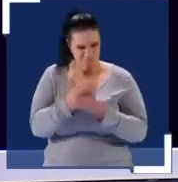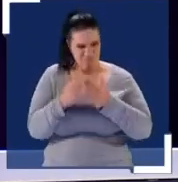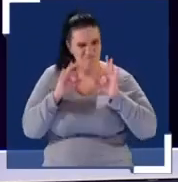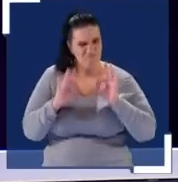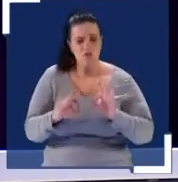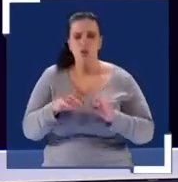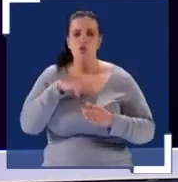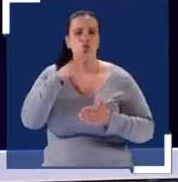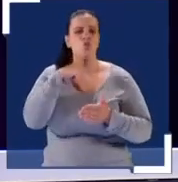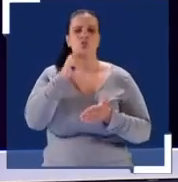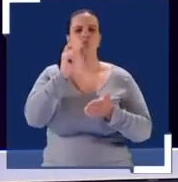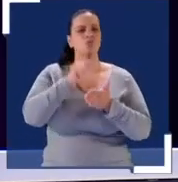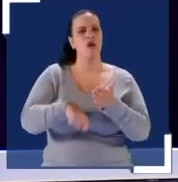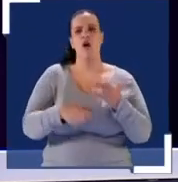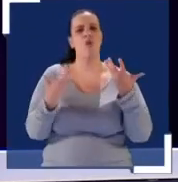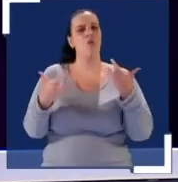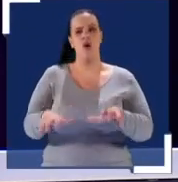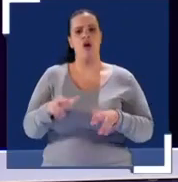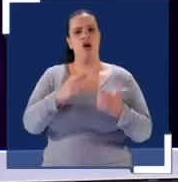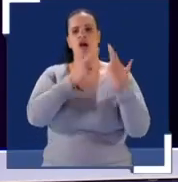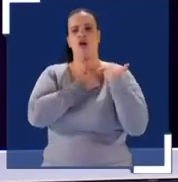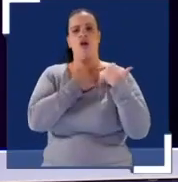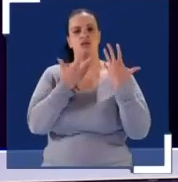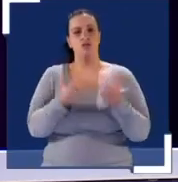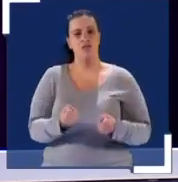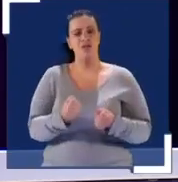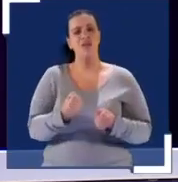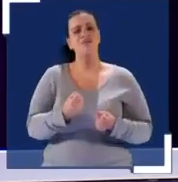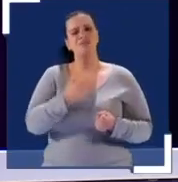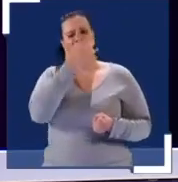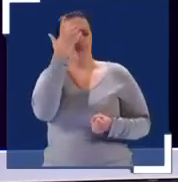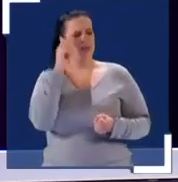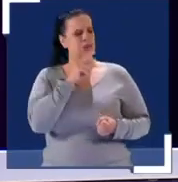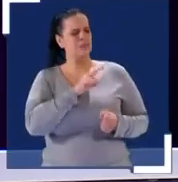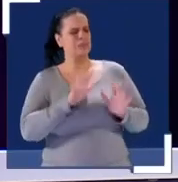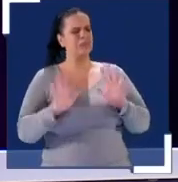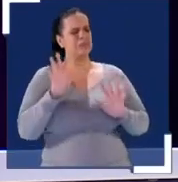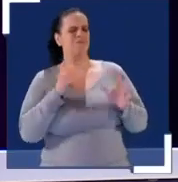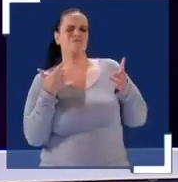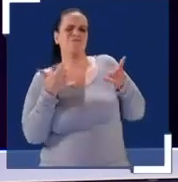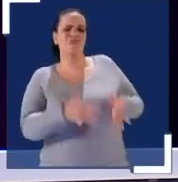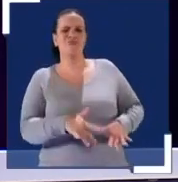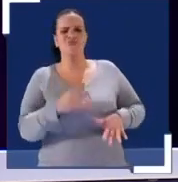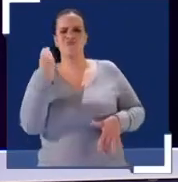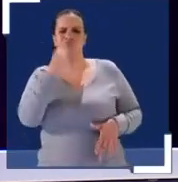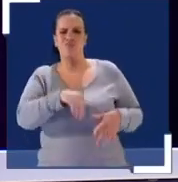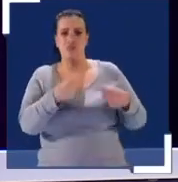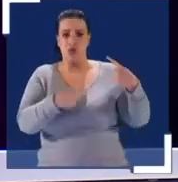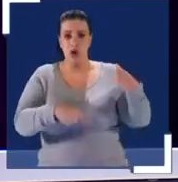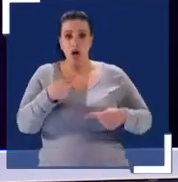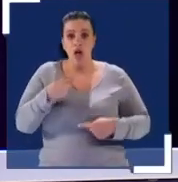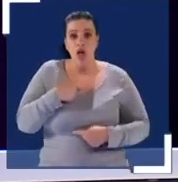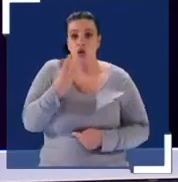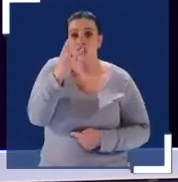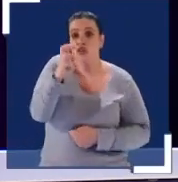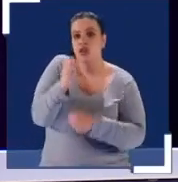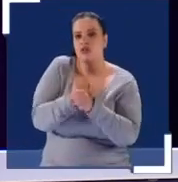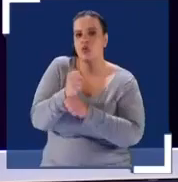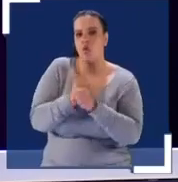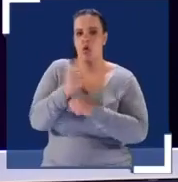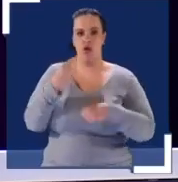não assina, você não quer se responsabilizar e as pessoas, então, acabam desistindo da vida pública. Eu tenho 35 anos de vida